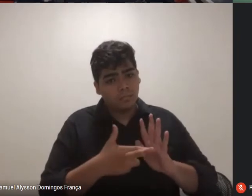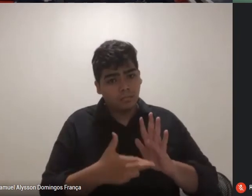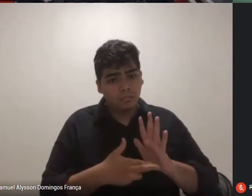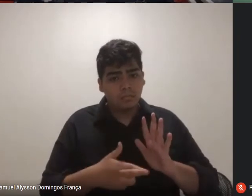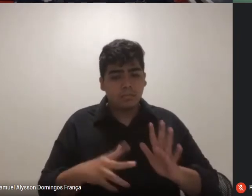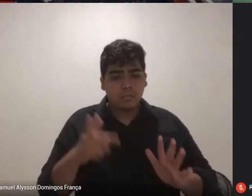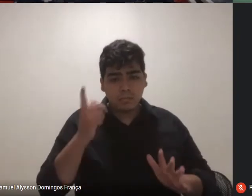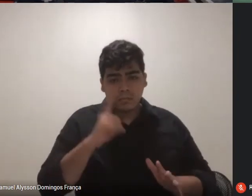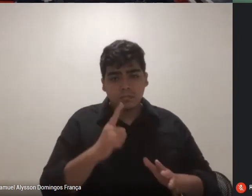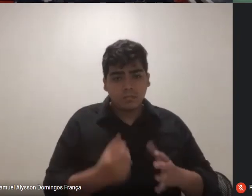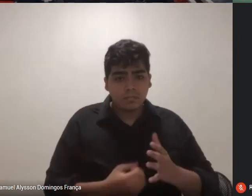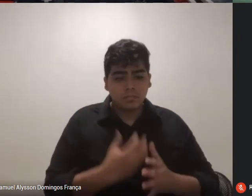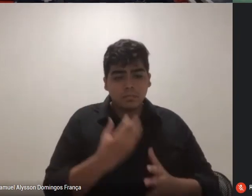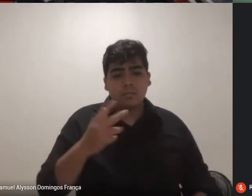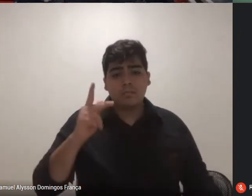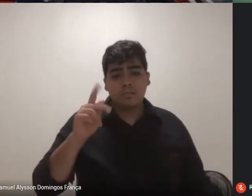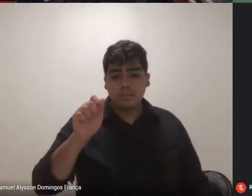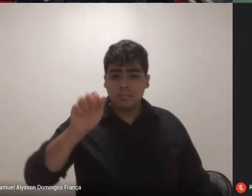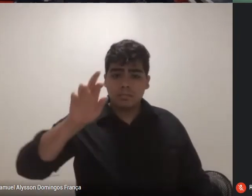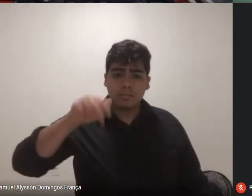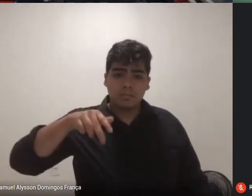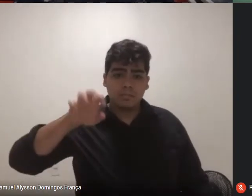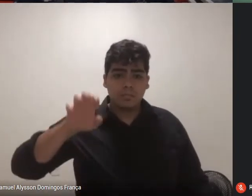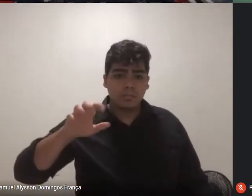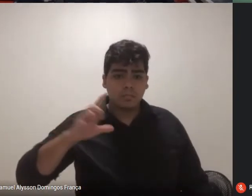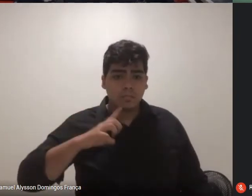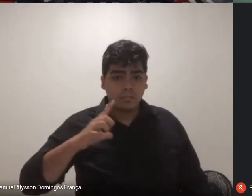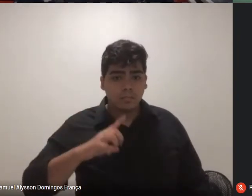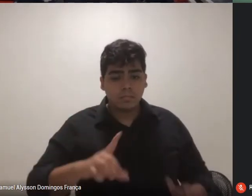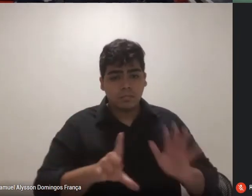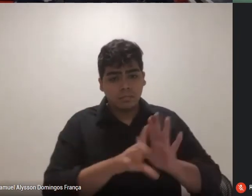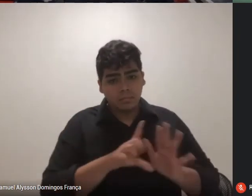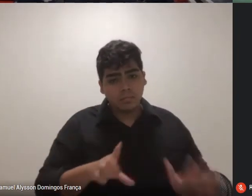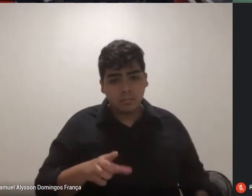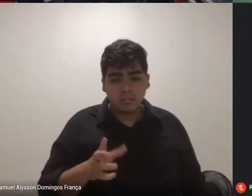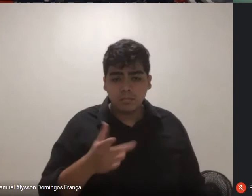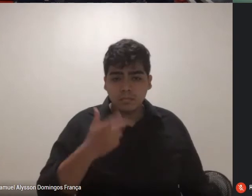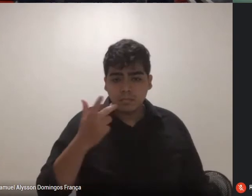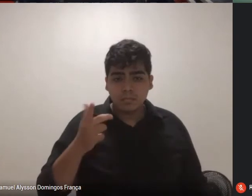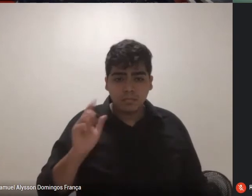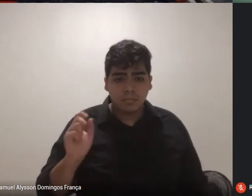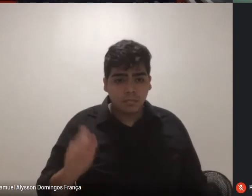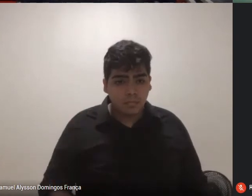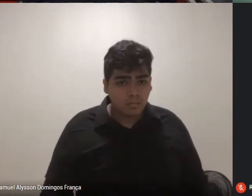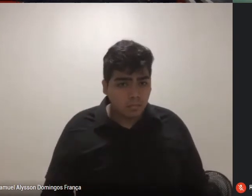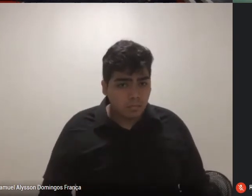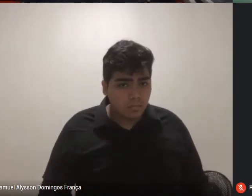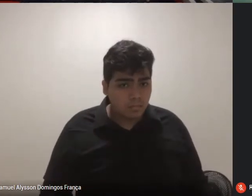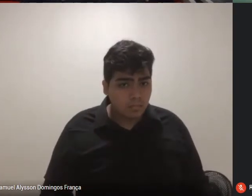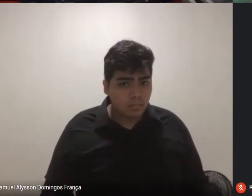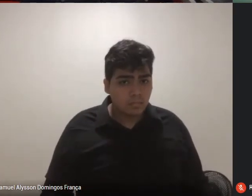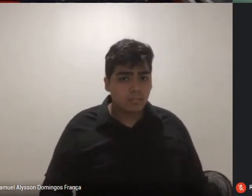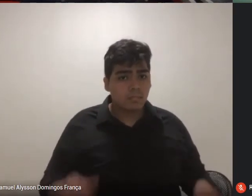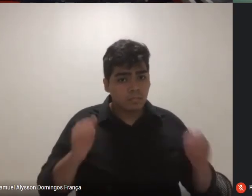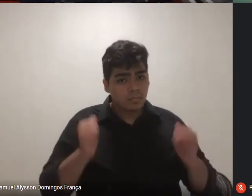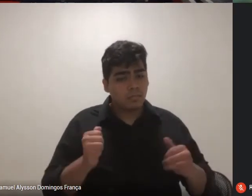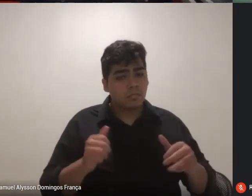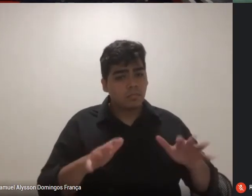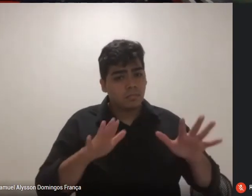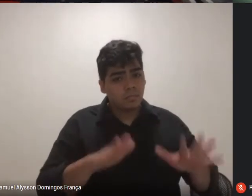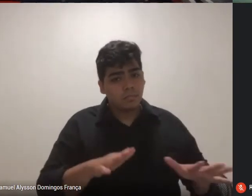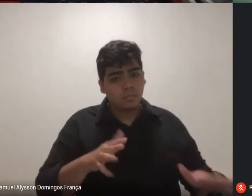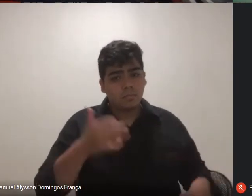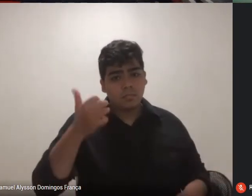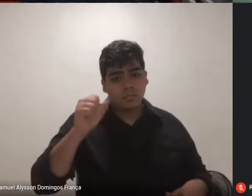2018. Então, essa lei é que o Parklet podia ficar por 12 meses, podendo se estender